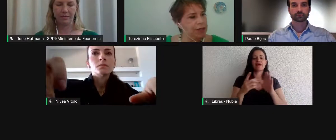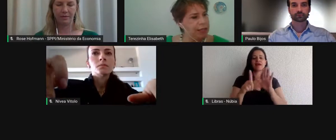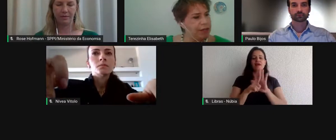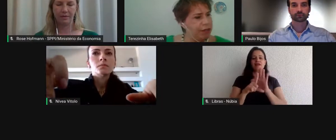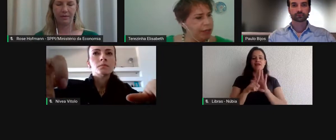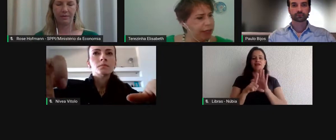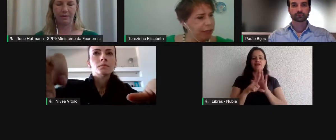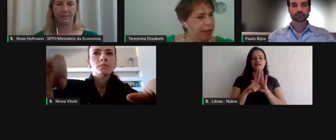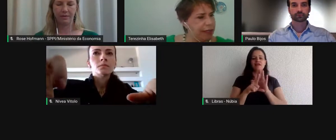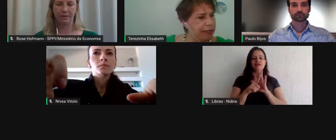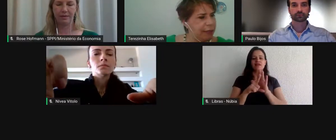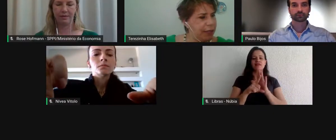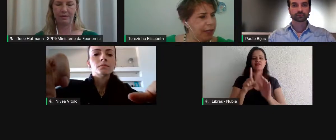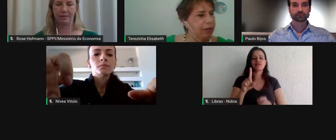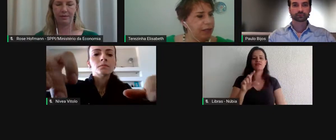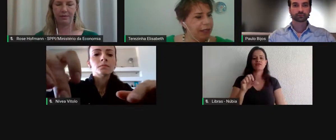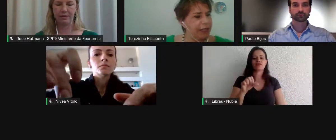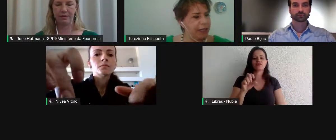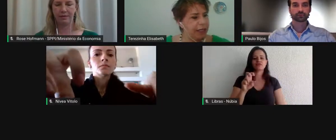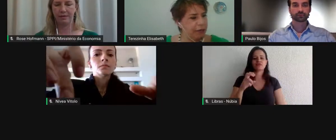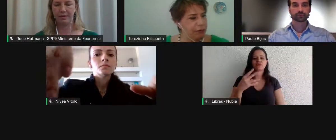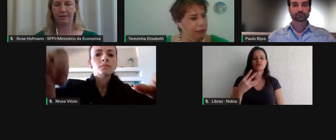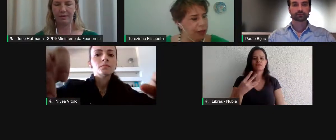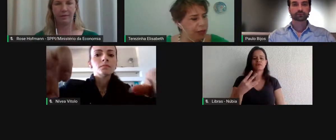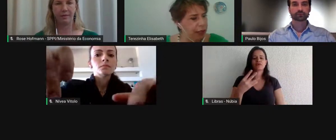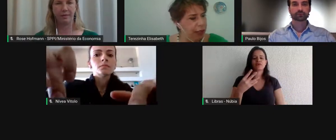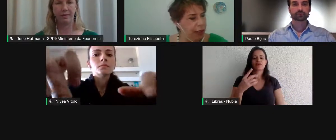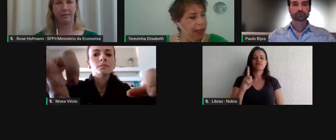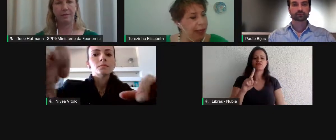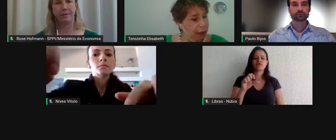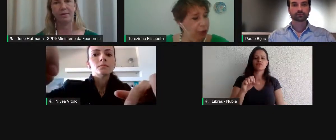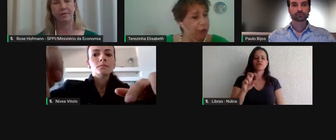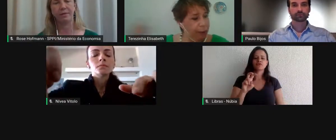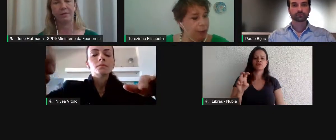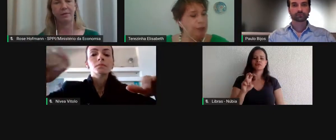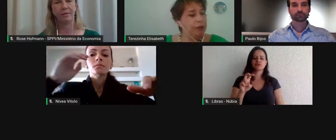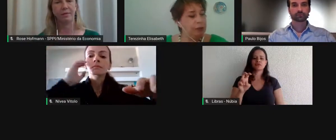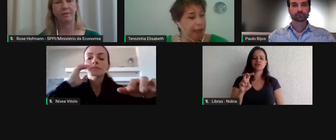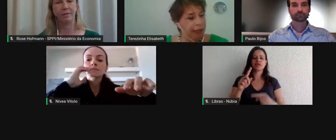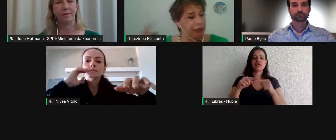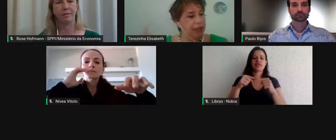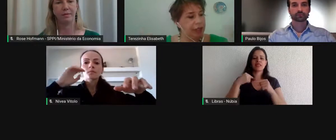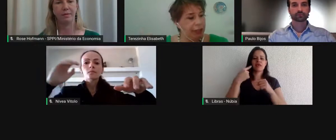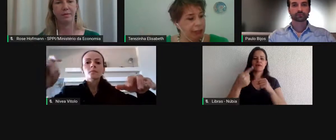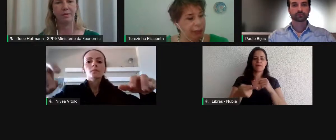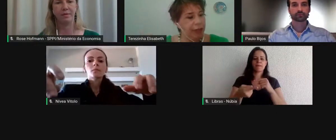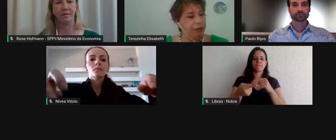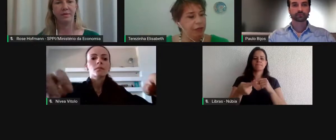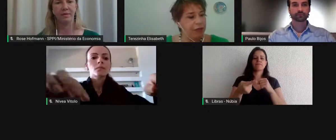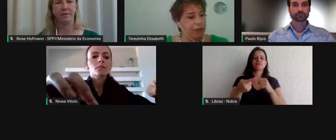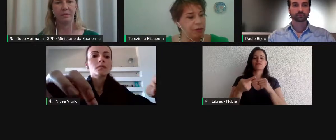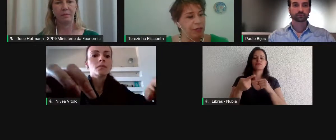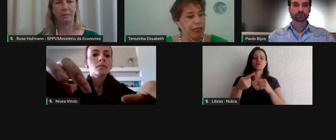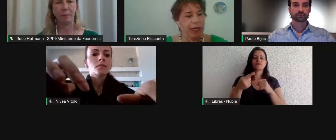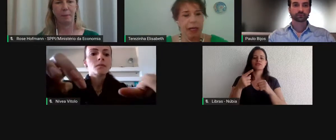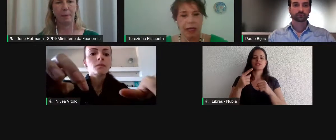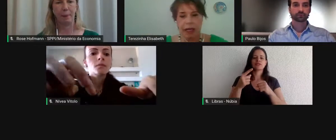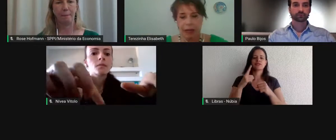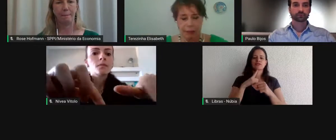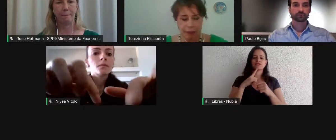em 1994, se não me engano, 95, e logo depois o Renato Jardim Ribeiro fez